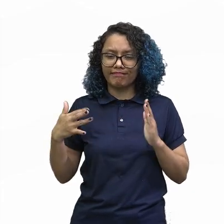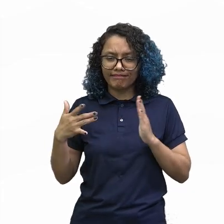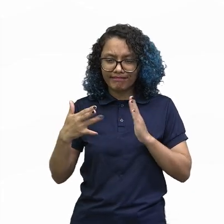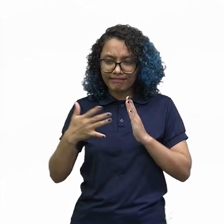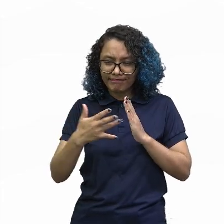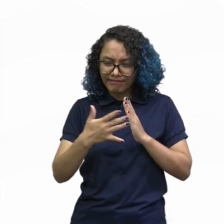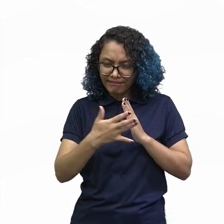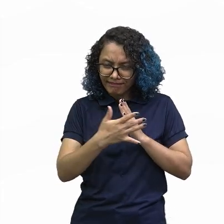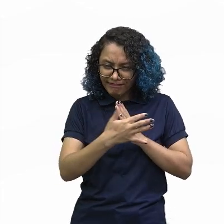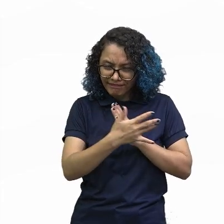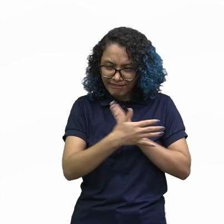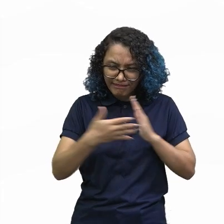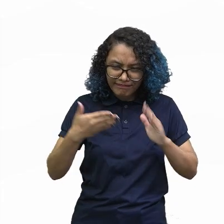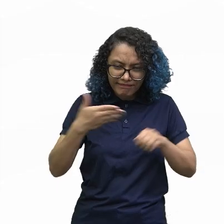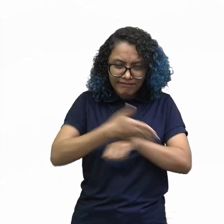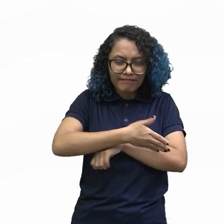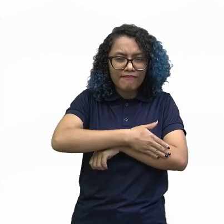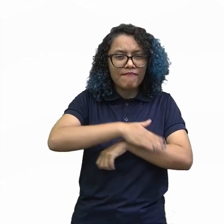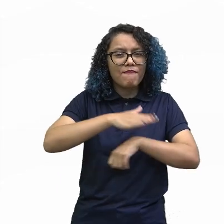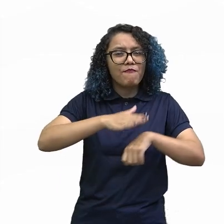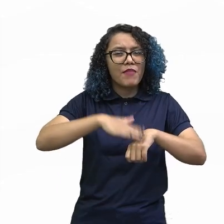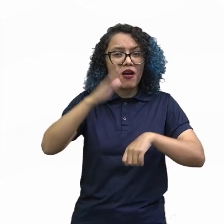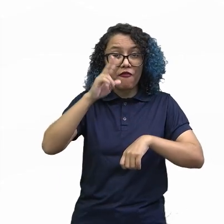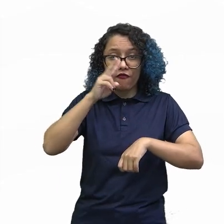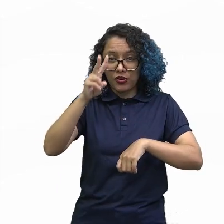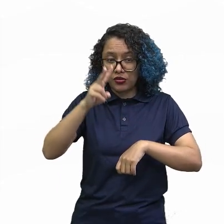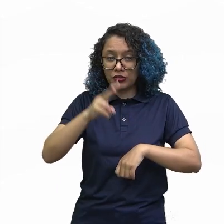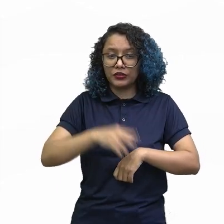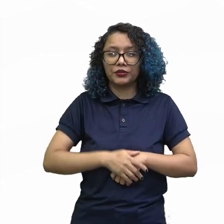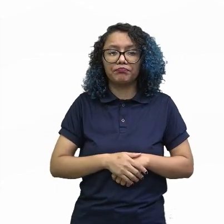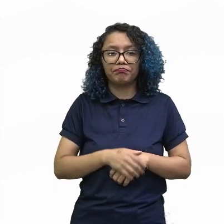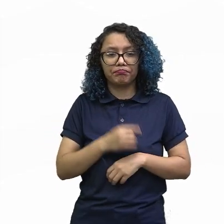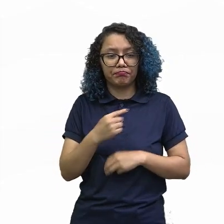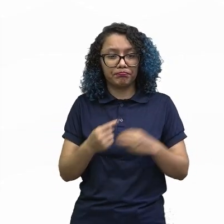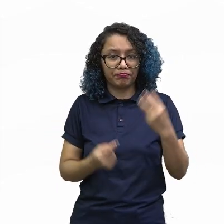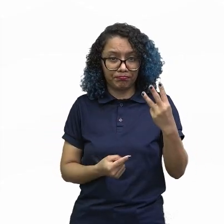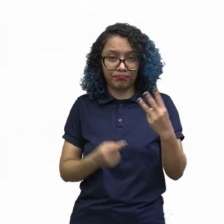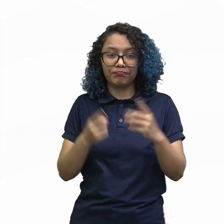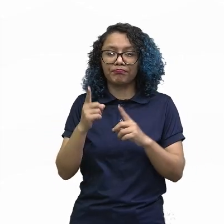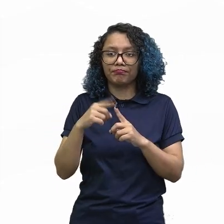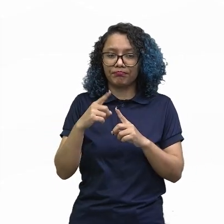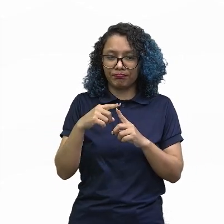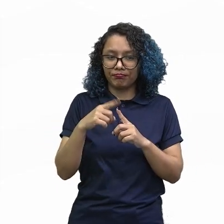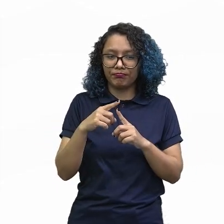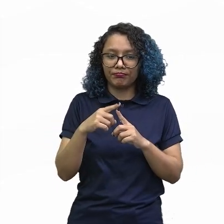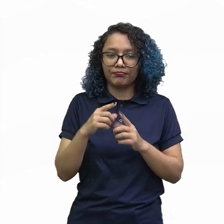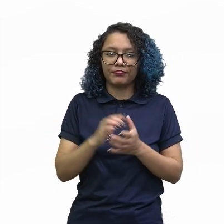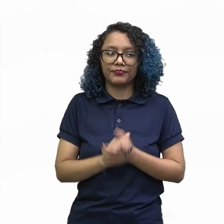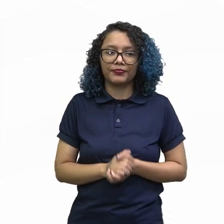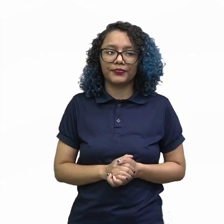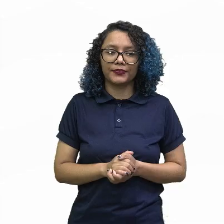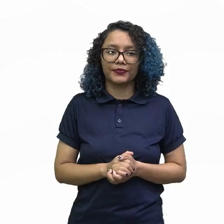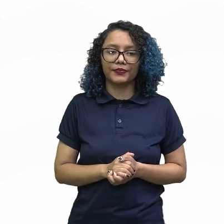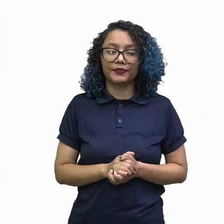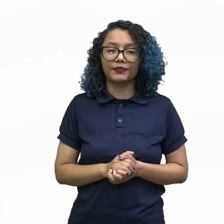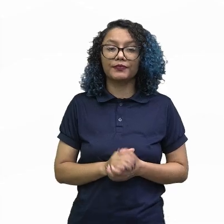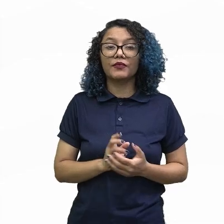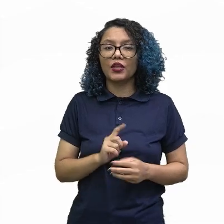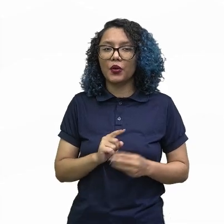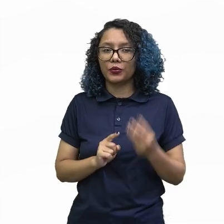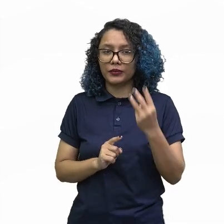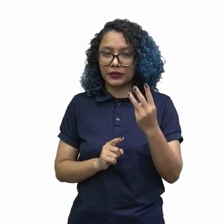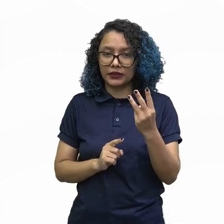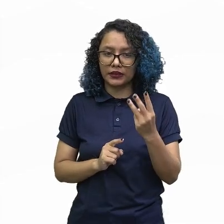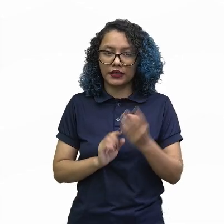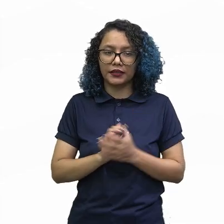maior. Então, percebam aí como existem esses 3 tipos de radiação. Esses 3 tipos